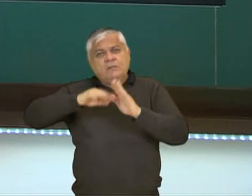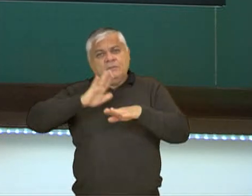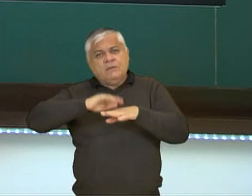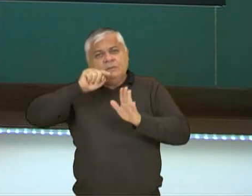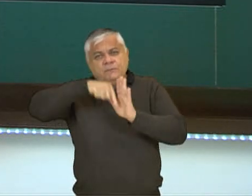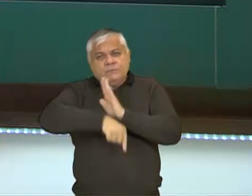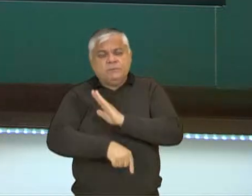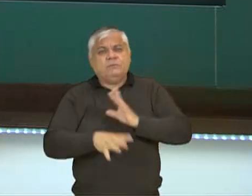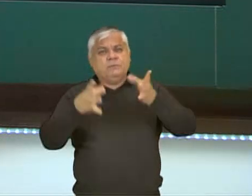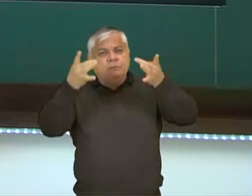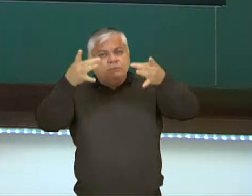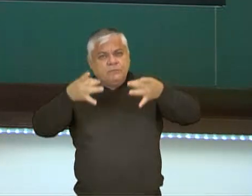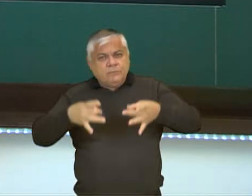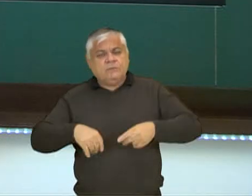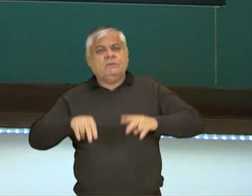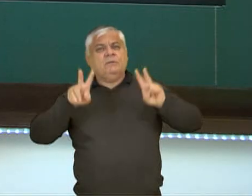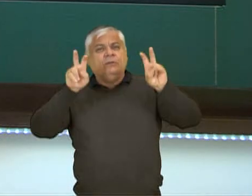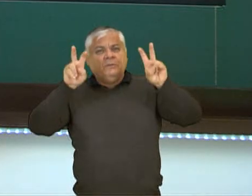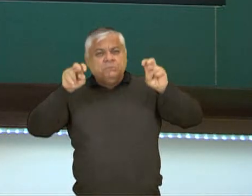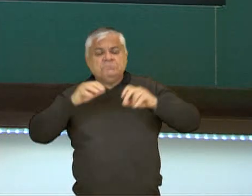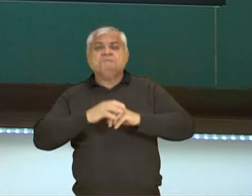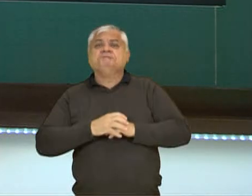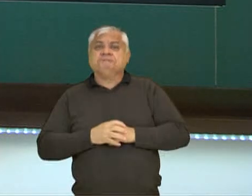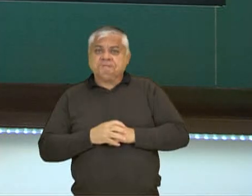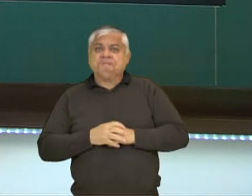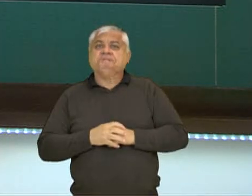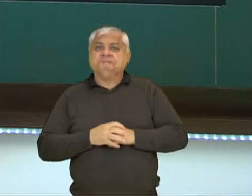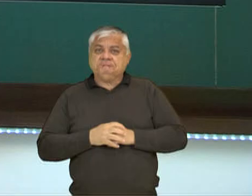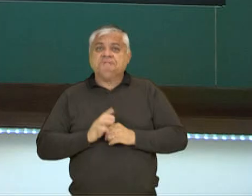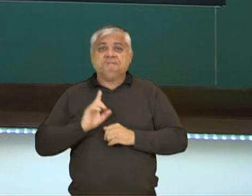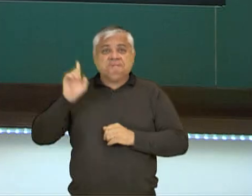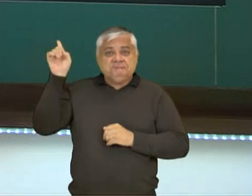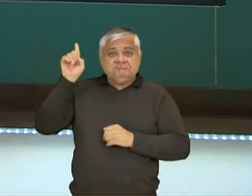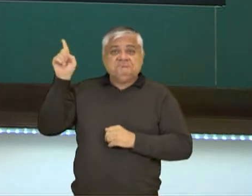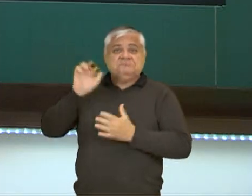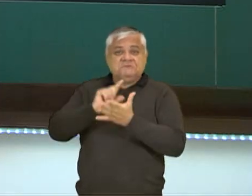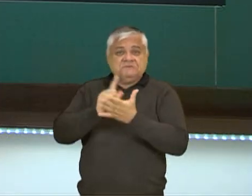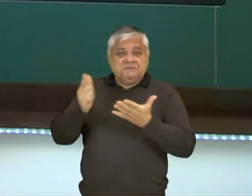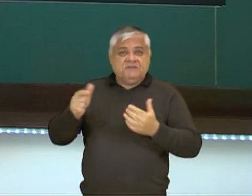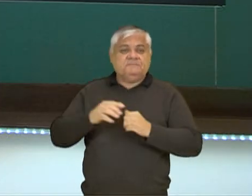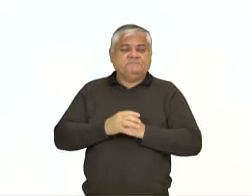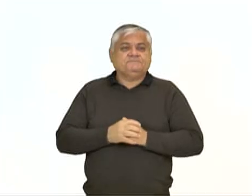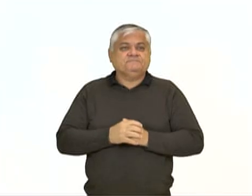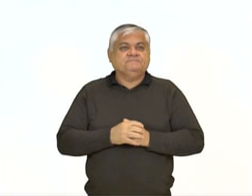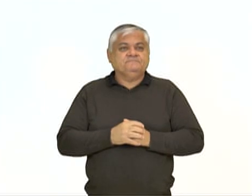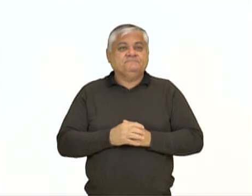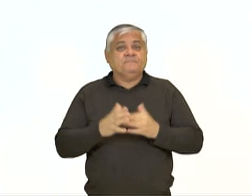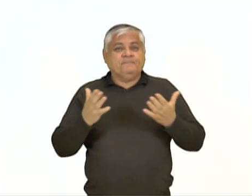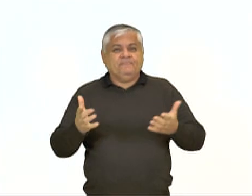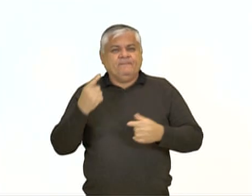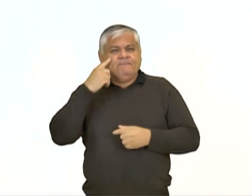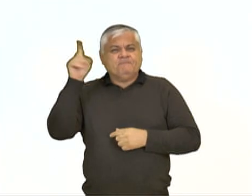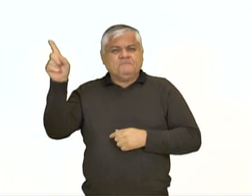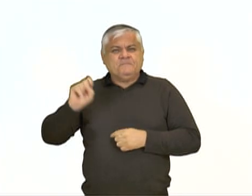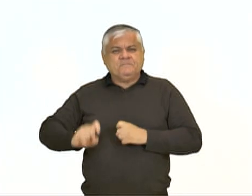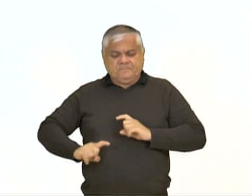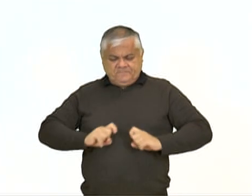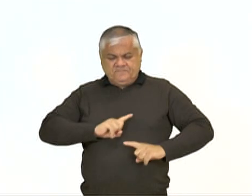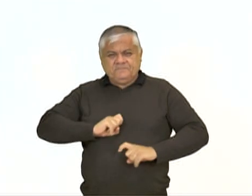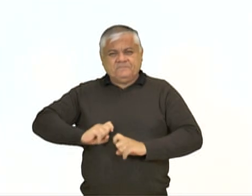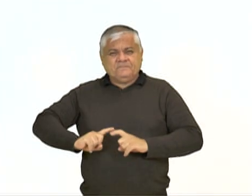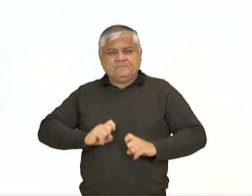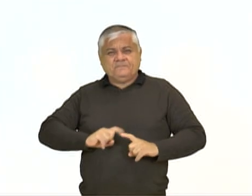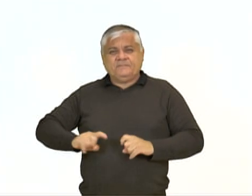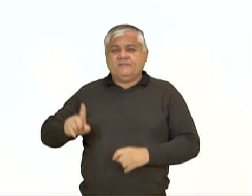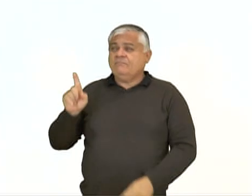essa reportagem, esse assunto que está sendo tratado aqui nessa reportagem, ok? Muito bem, como falamos de